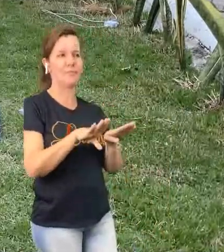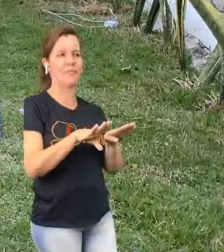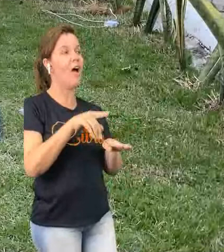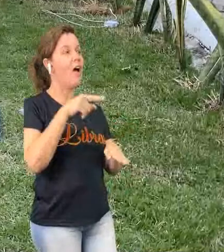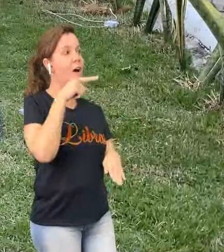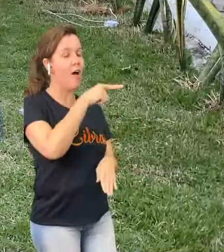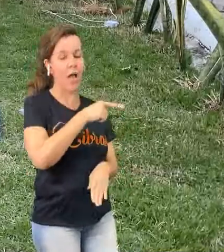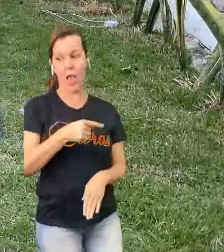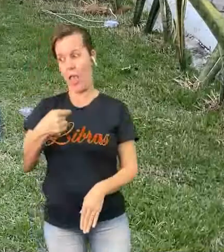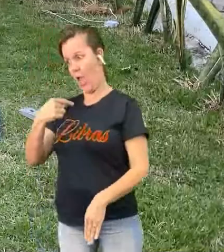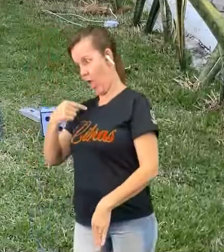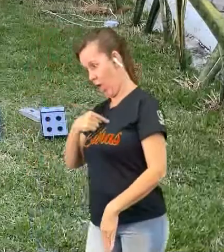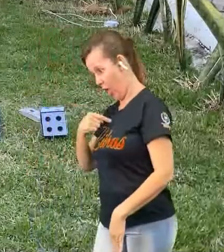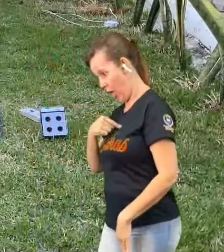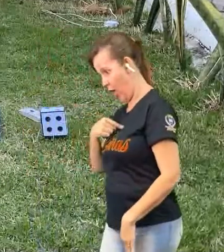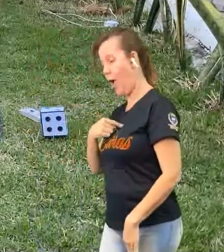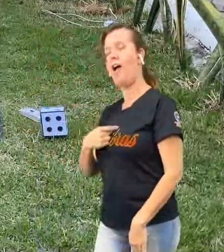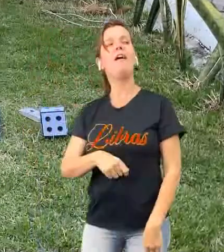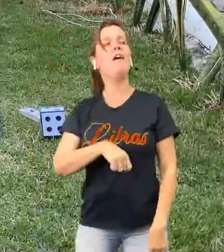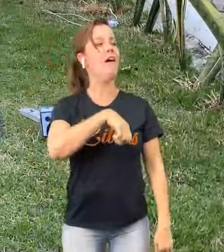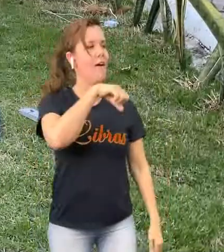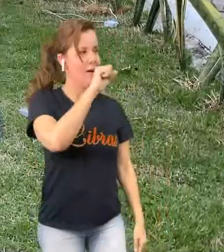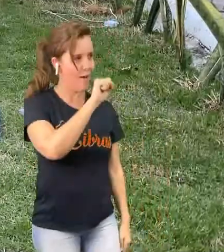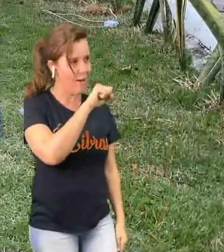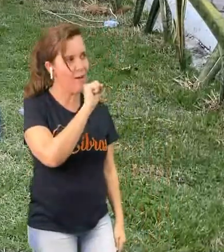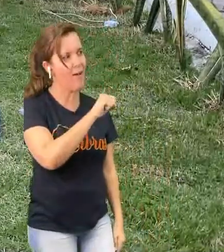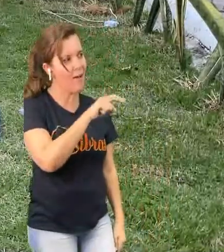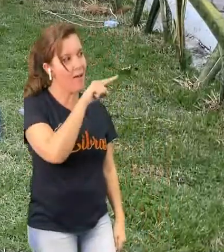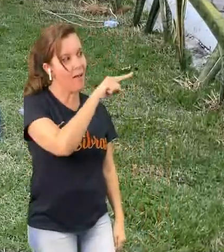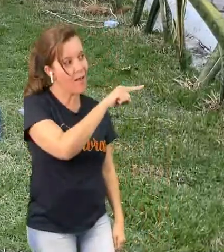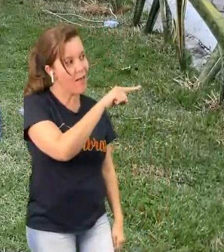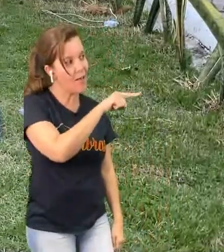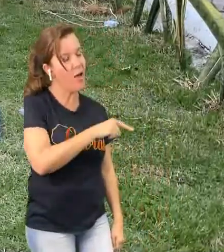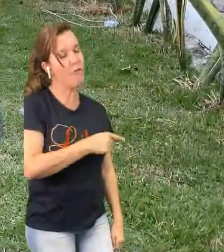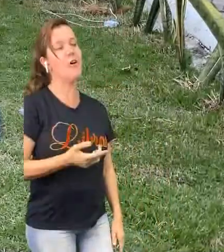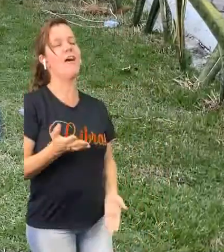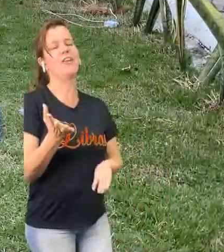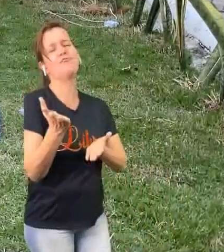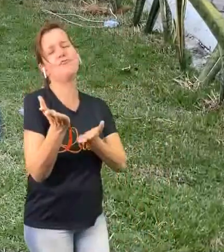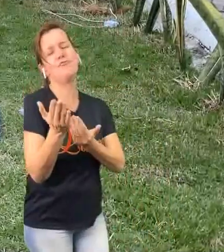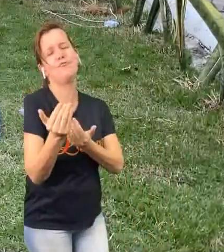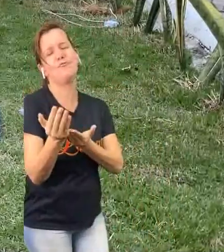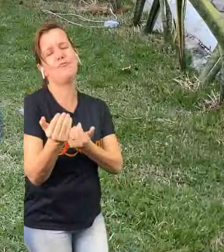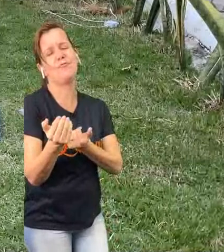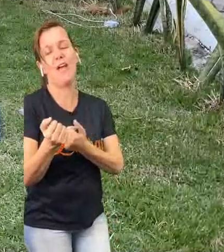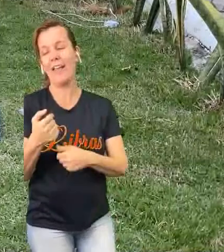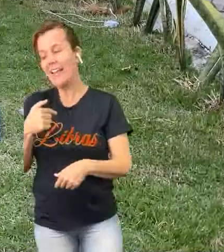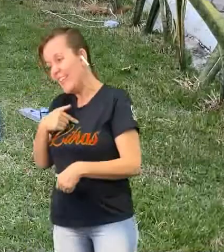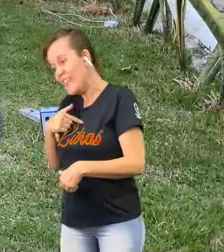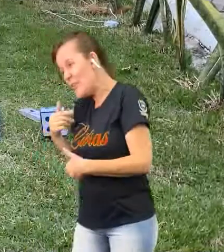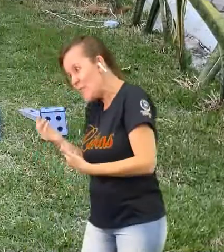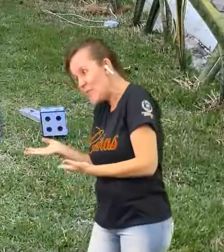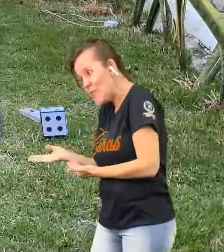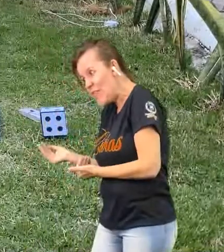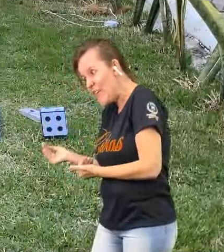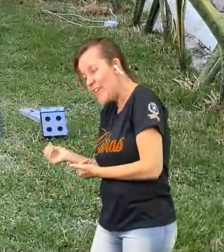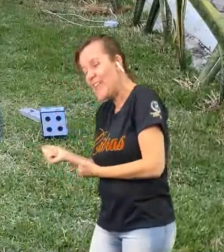senhora... A vovó! A senhora era muito novinha. A vovó